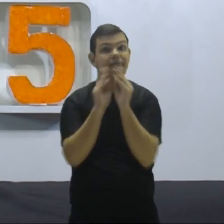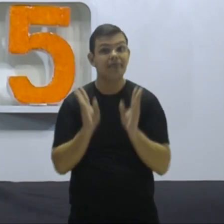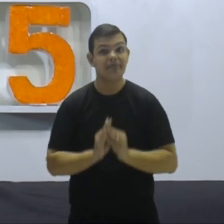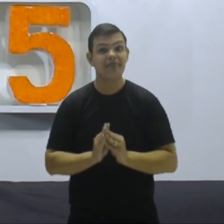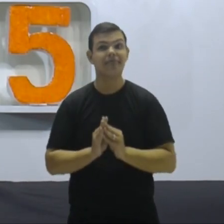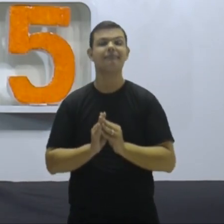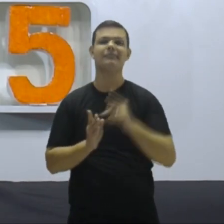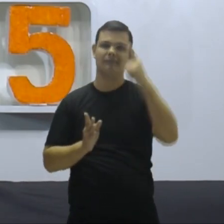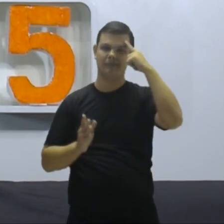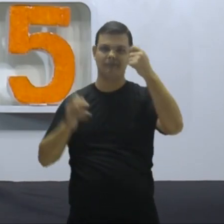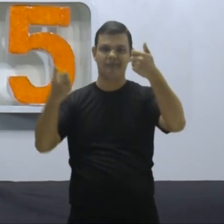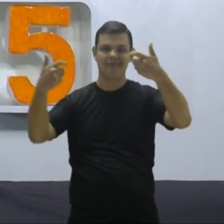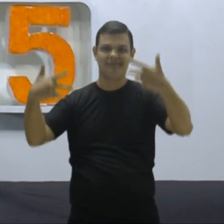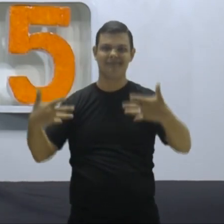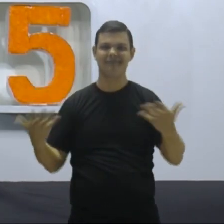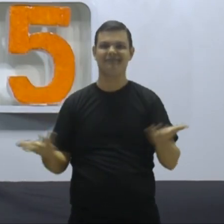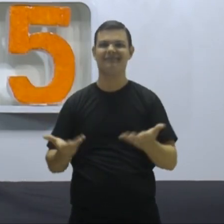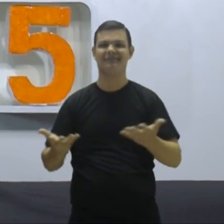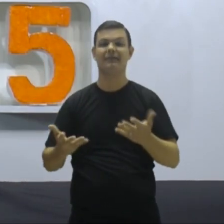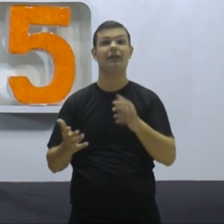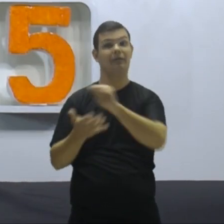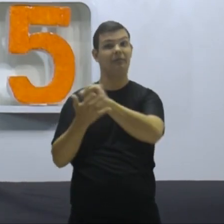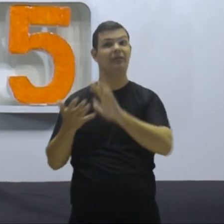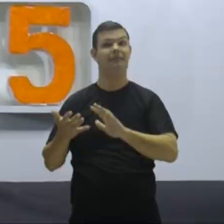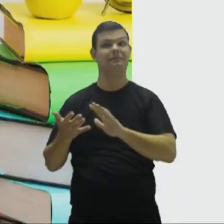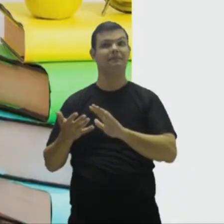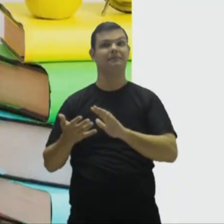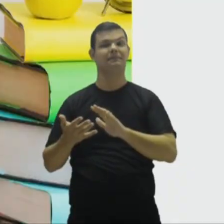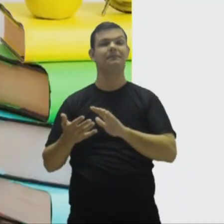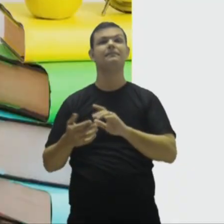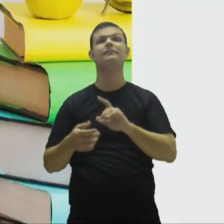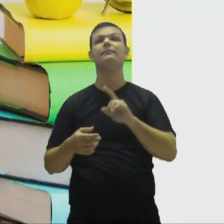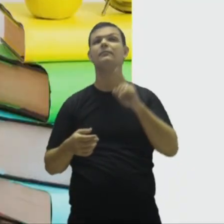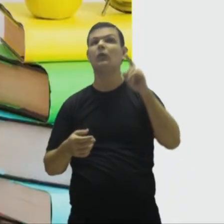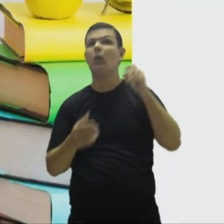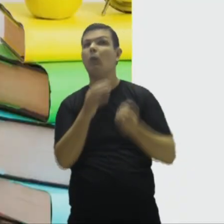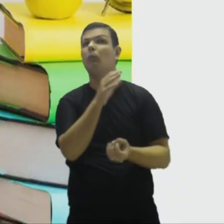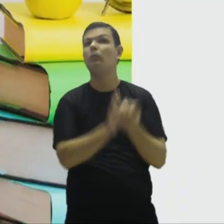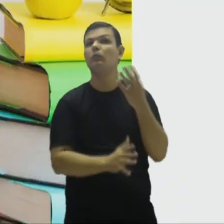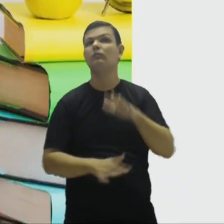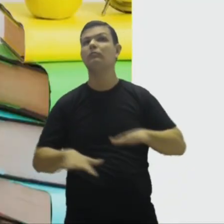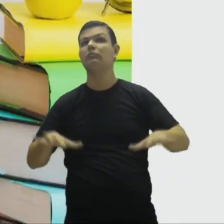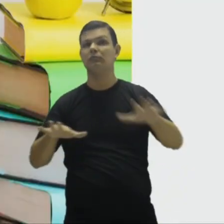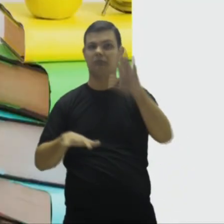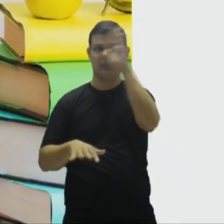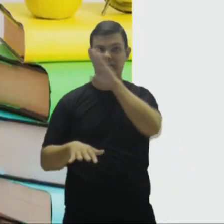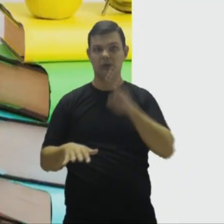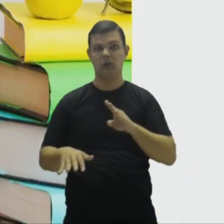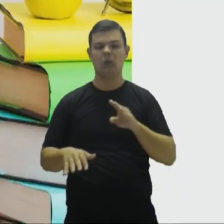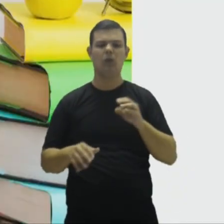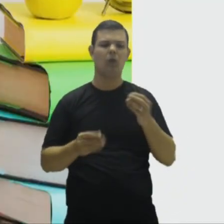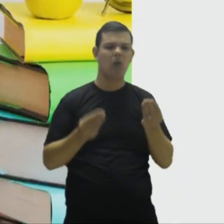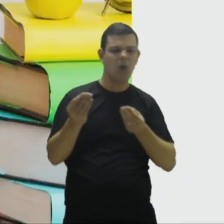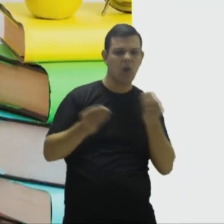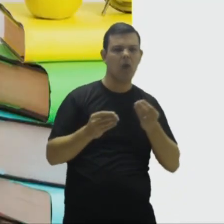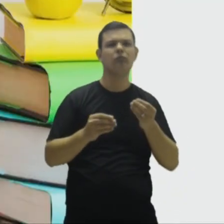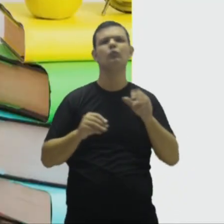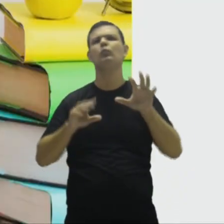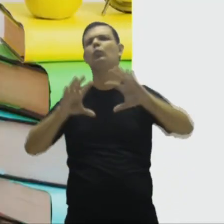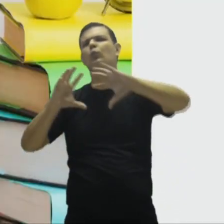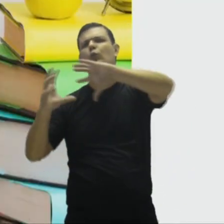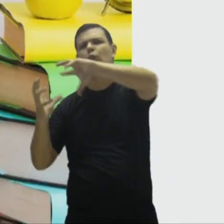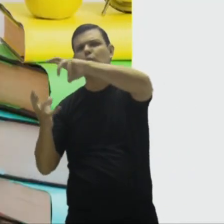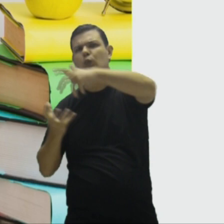que nós tratamos hoje, para a gente chegar na nossa atividade. Falamos sobre a formação no Brasil, falamos sobre a origem dos povos no mundo